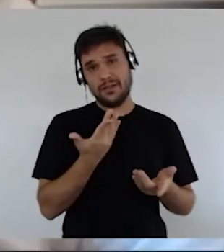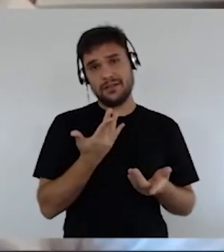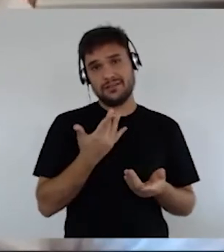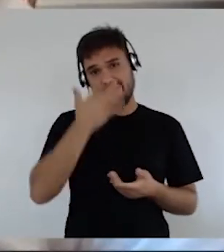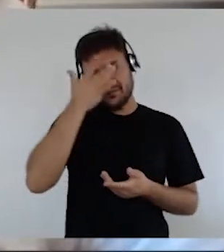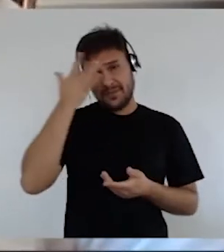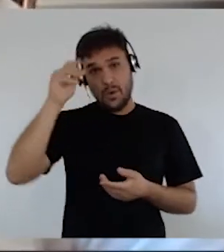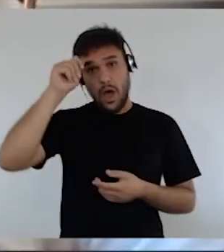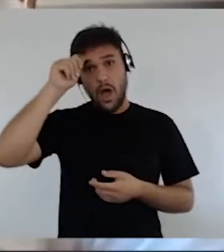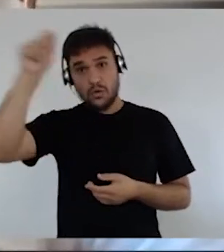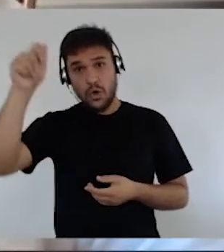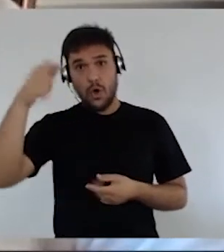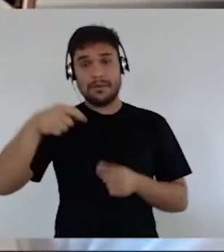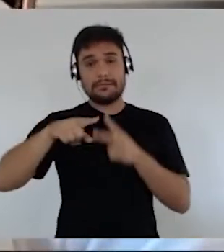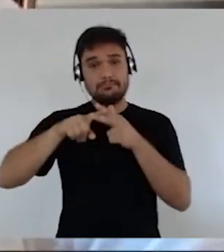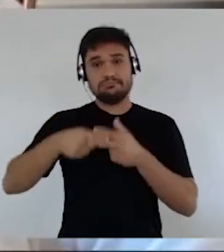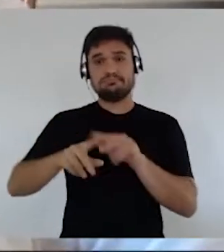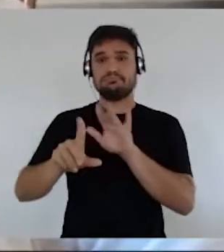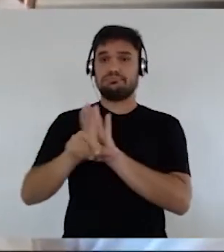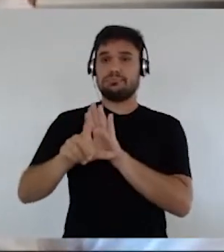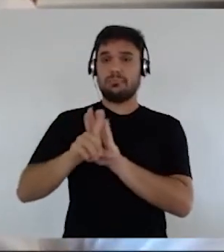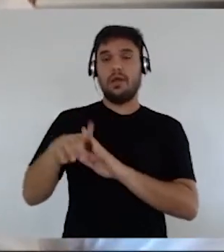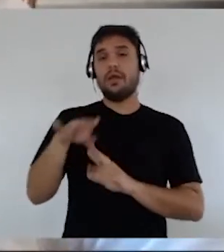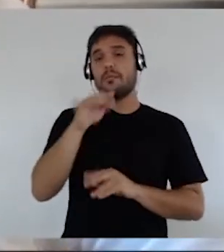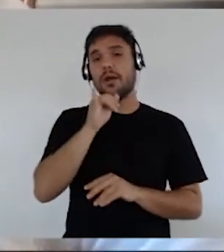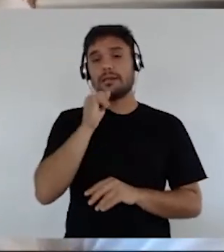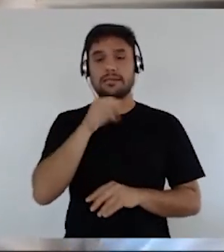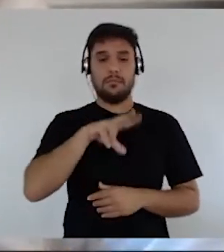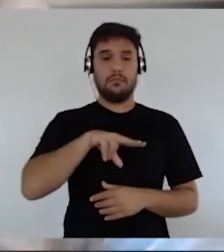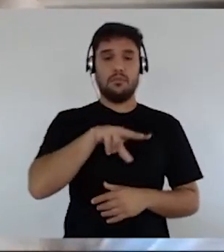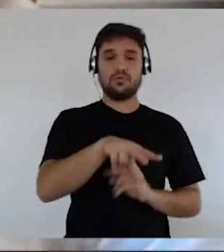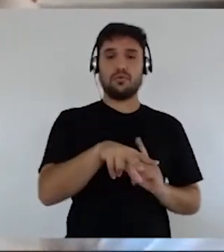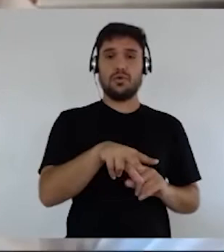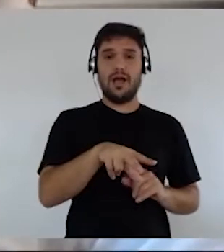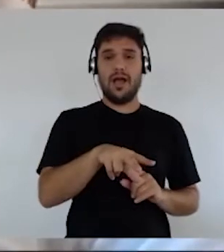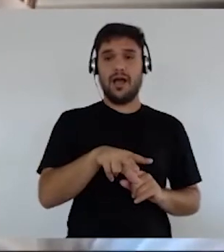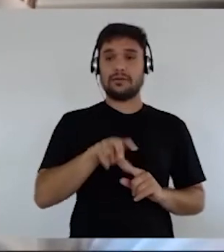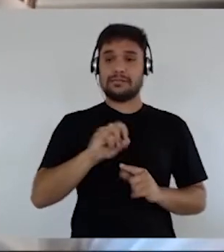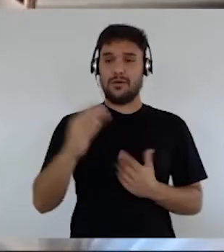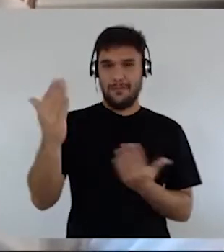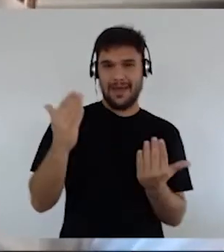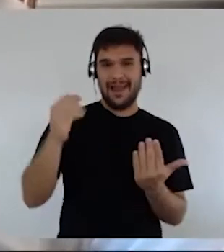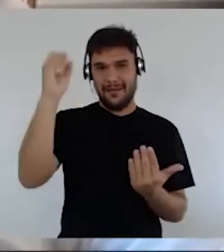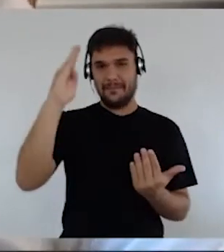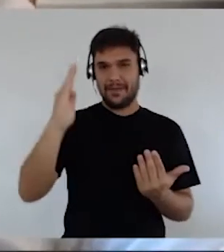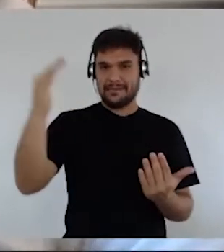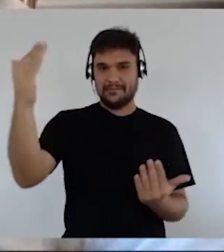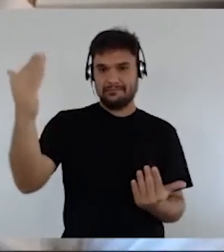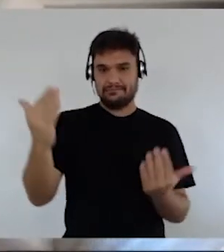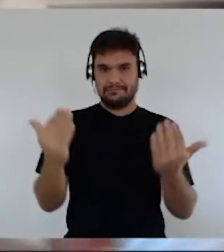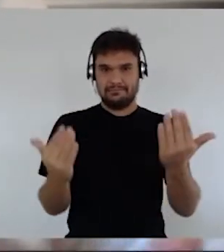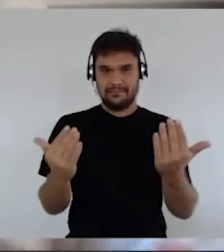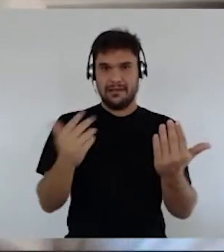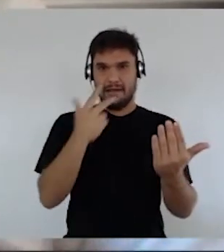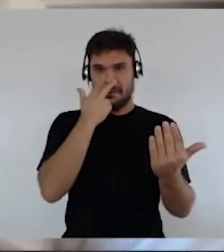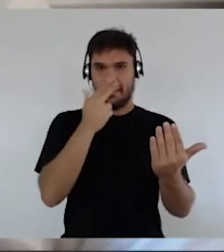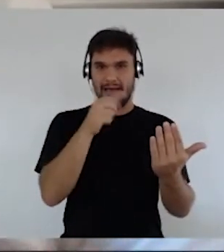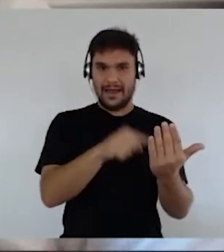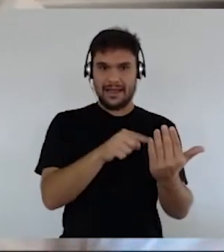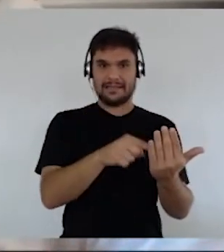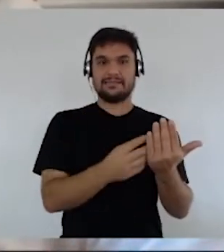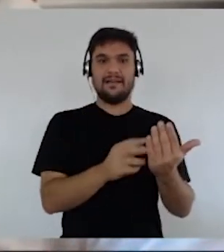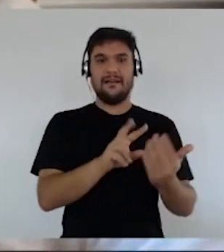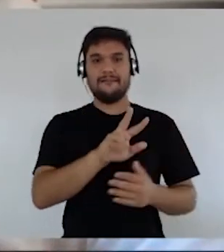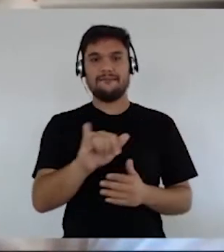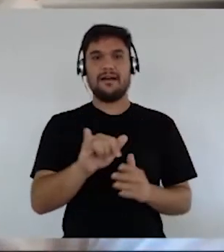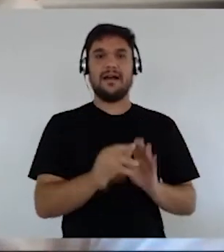releitura. Será que Portugal, em confronto com o sistema brasileiro, que está a regulamentar através